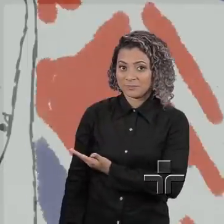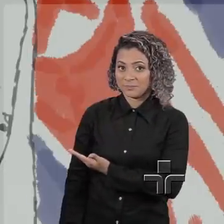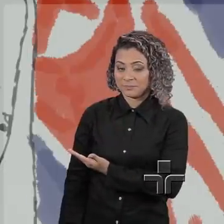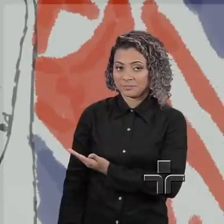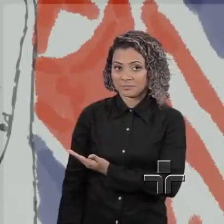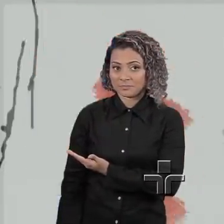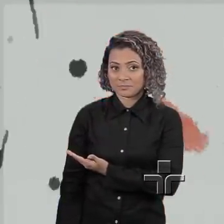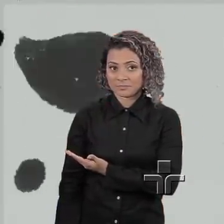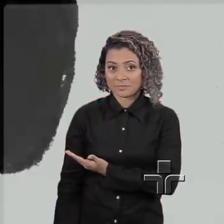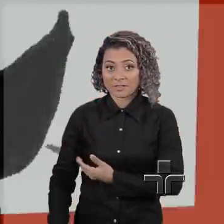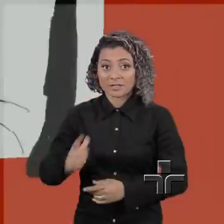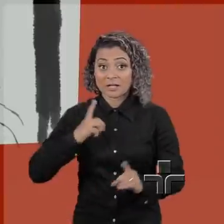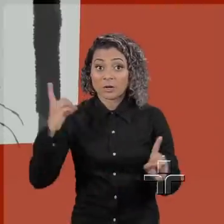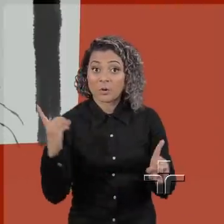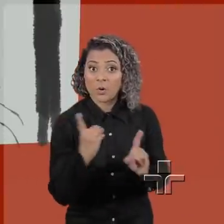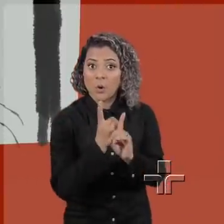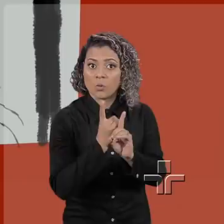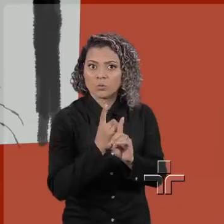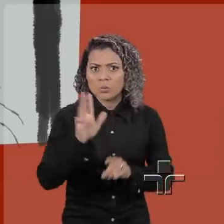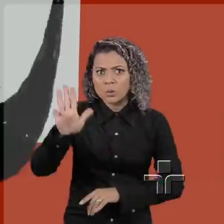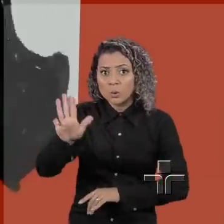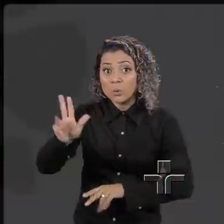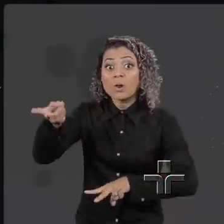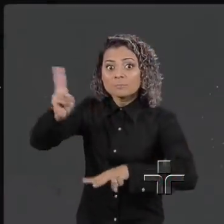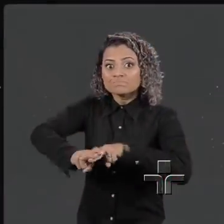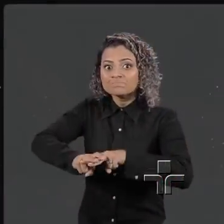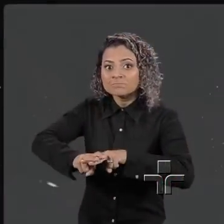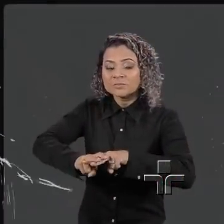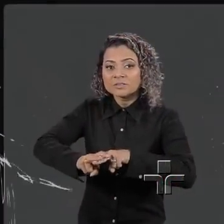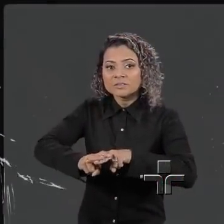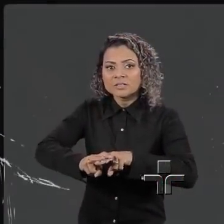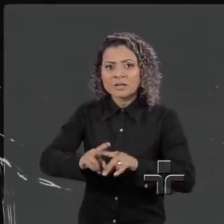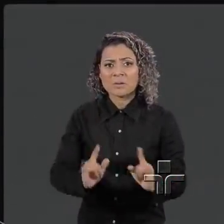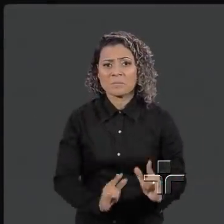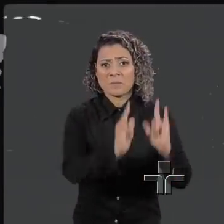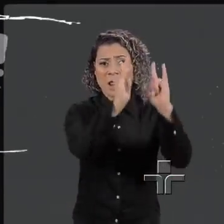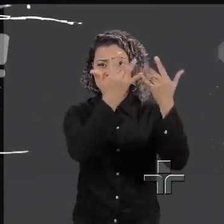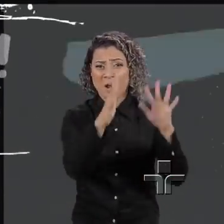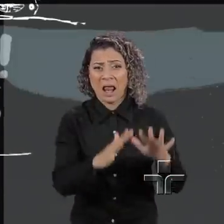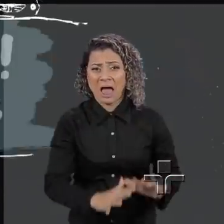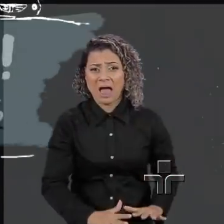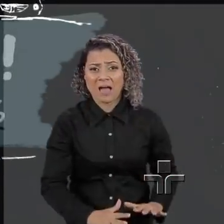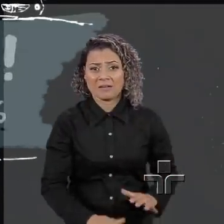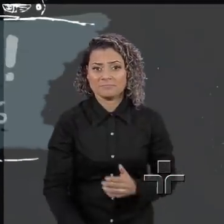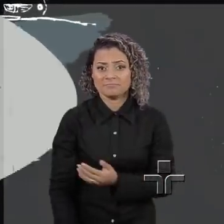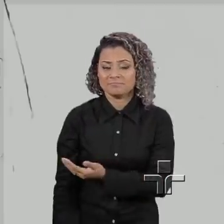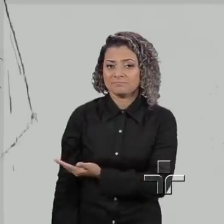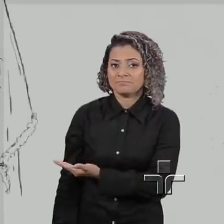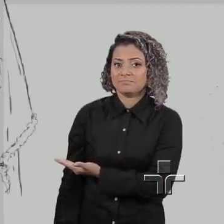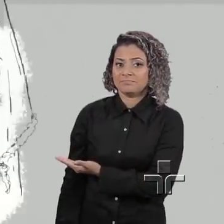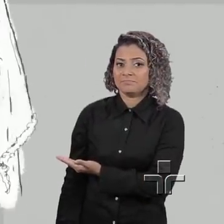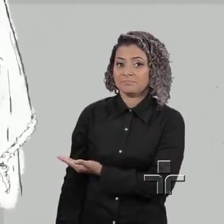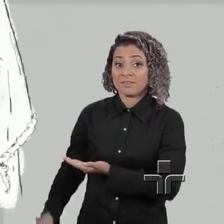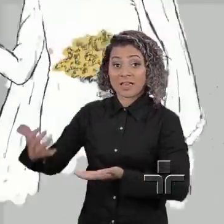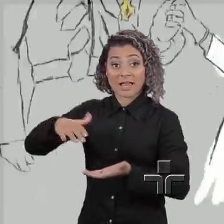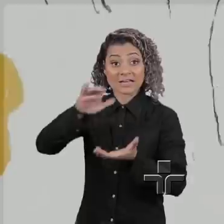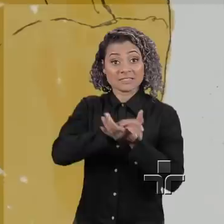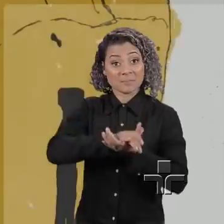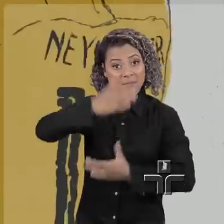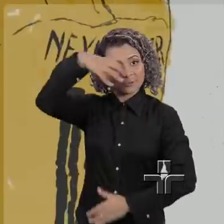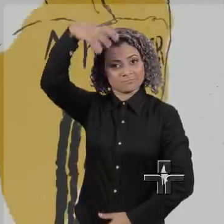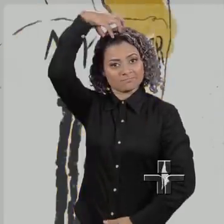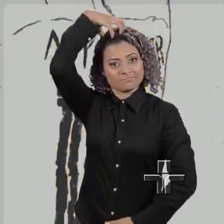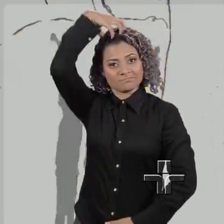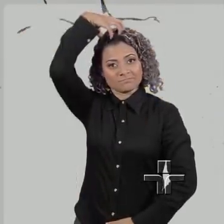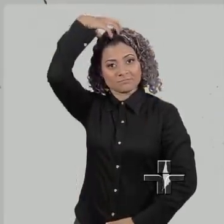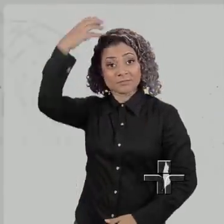Começa um encontro histórico entre o ex-presidente Luiz Inácio Lula da Silva, com mais de 20 andares. Um casamento de conto de fadas.